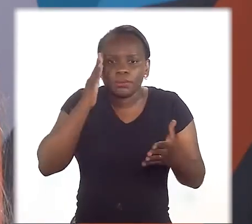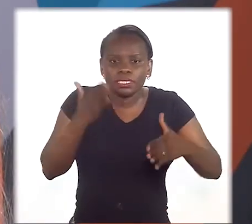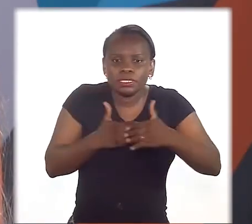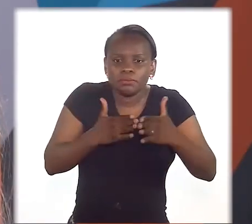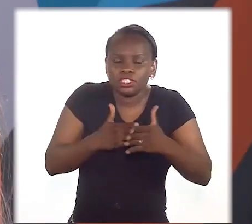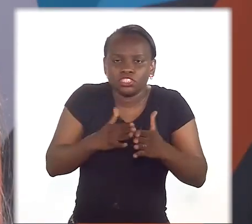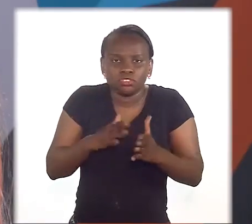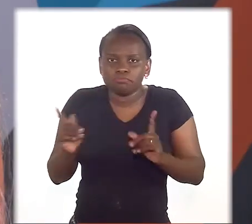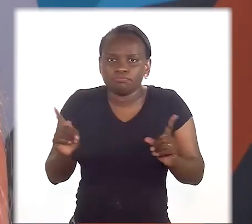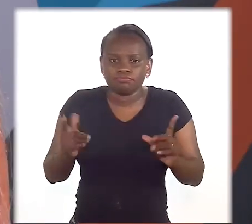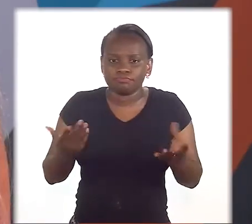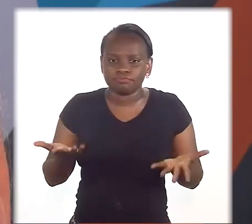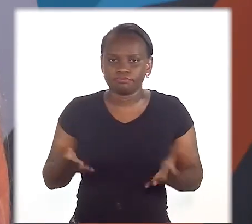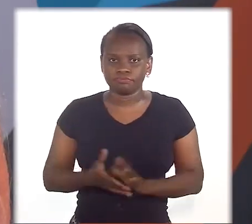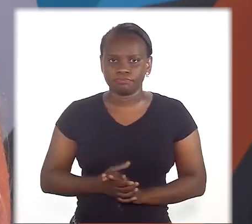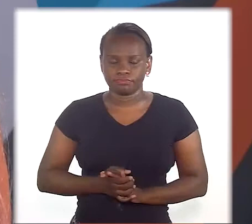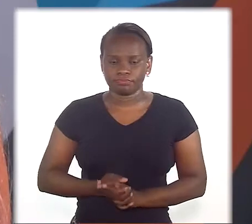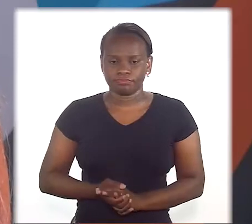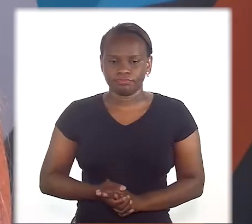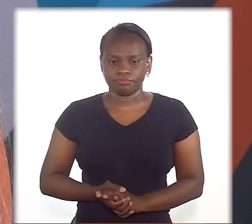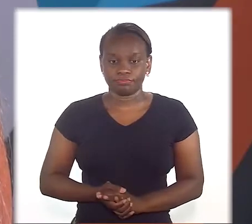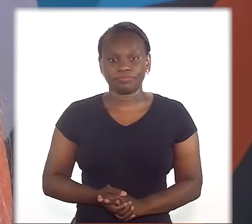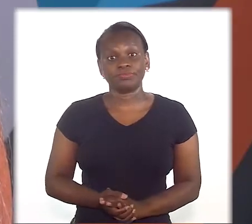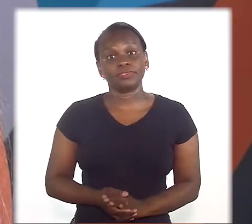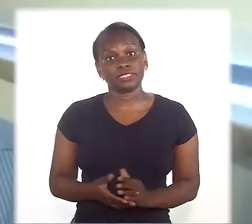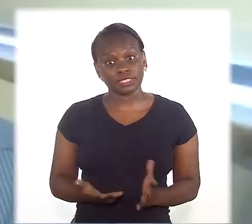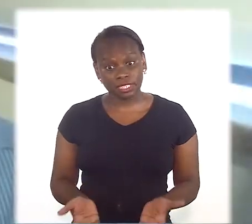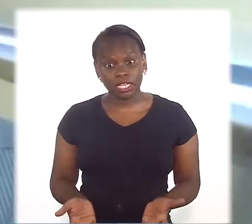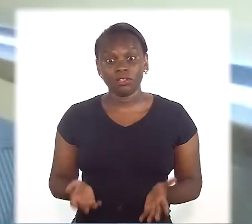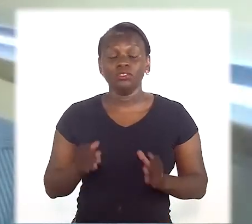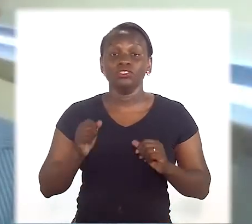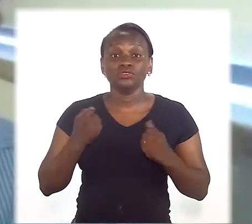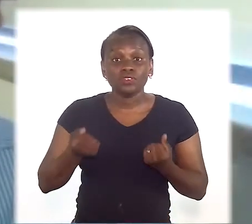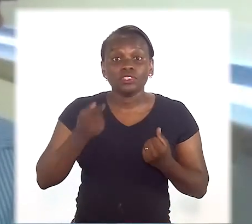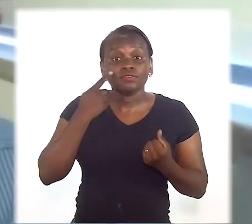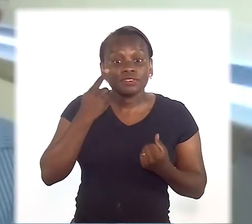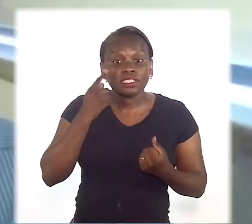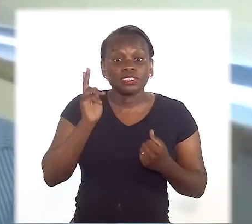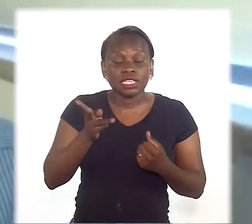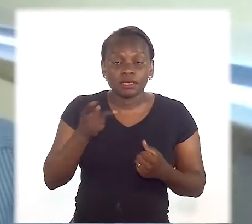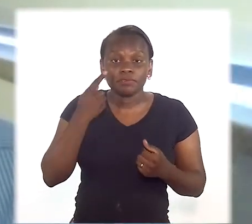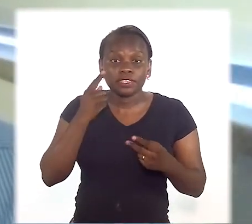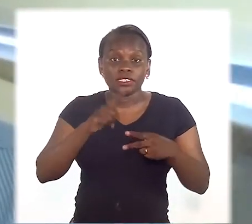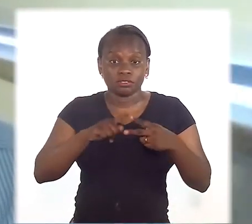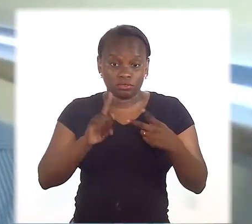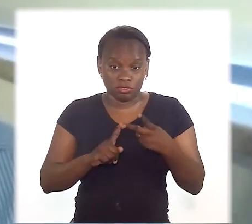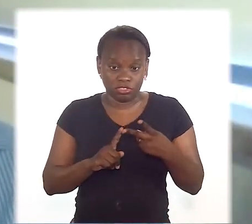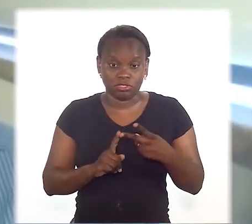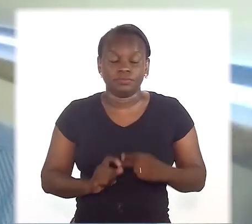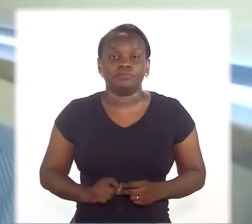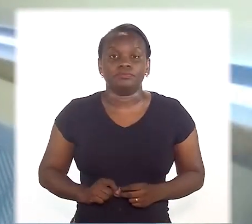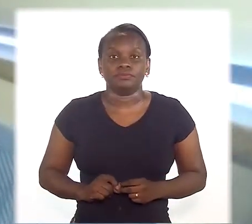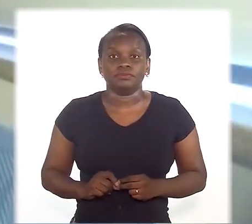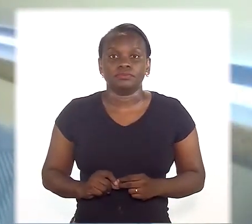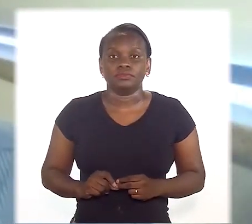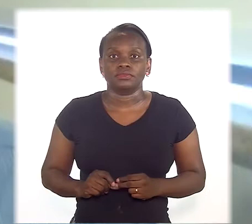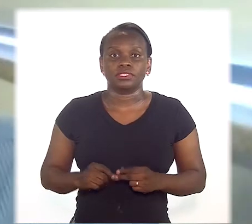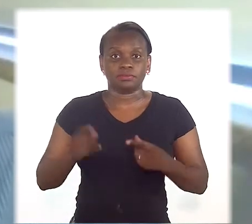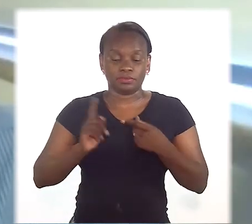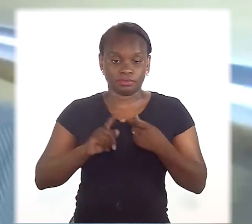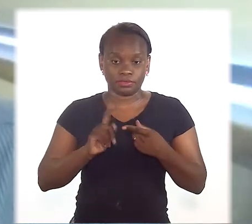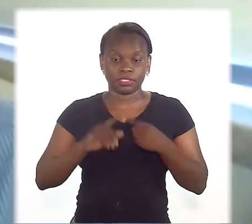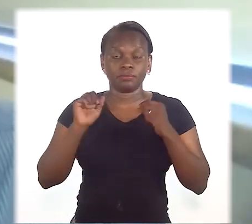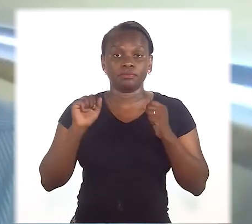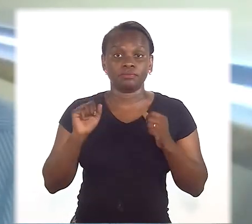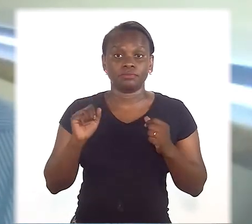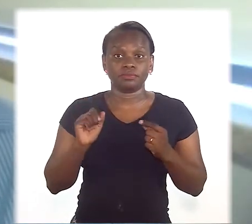você delimita esse limiar? Procure sempre observar 2 condições, né?